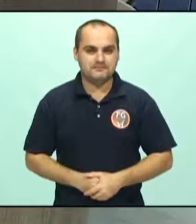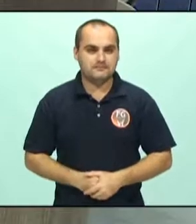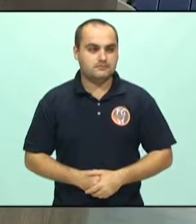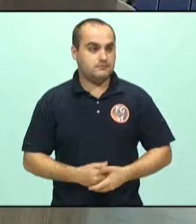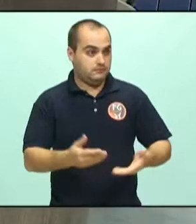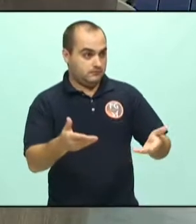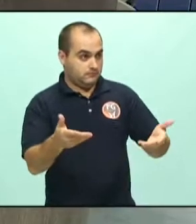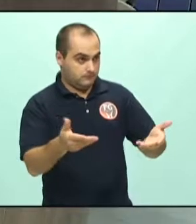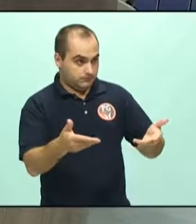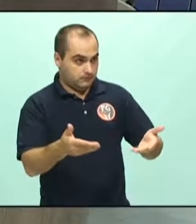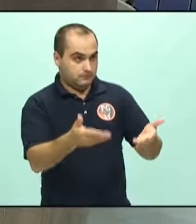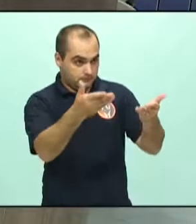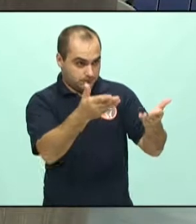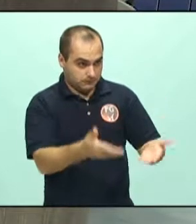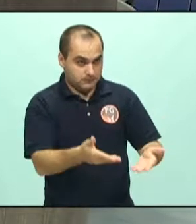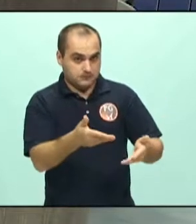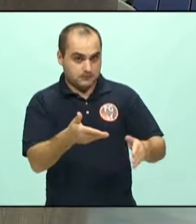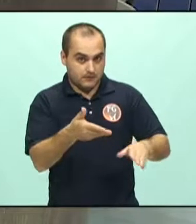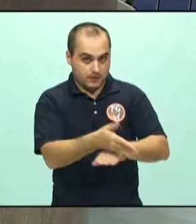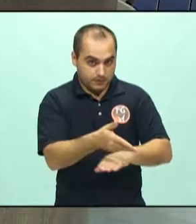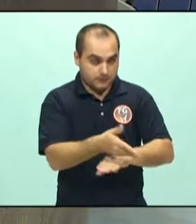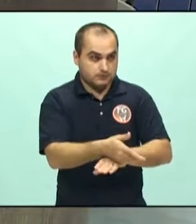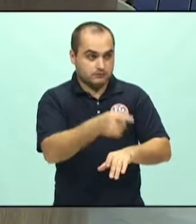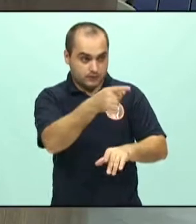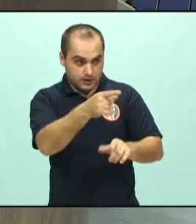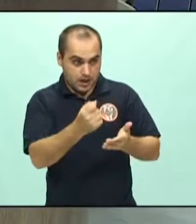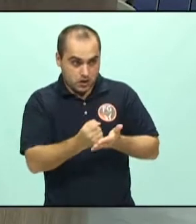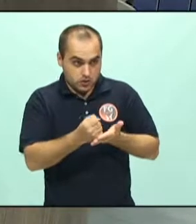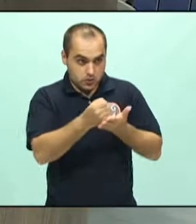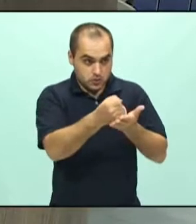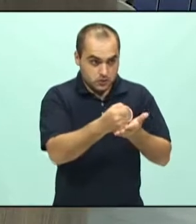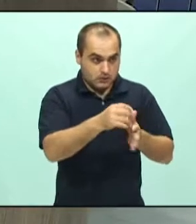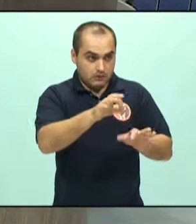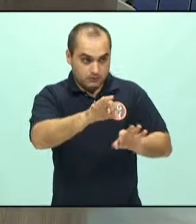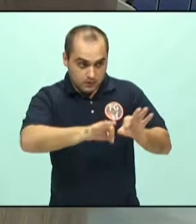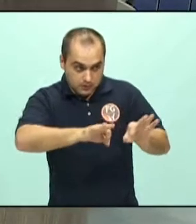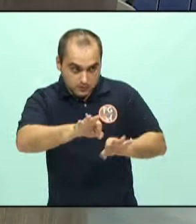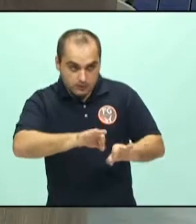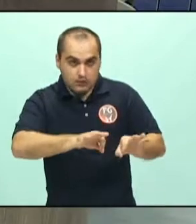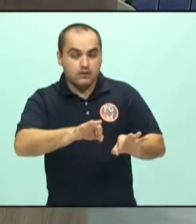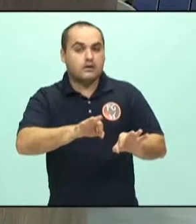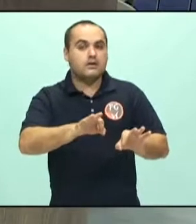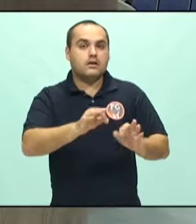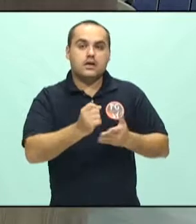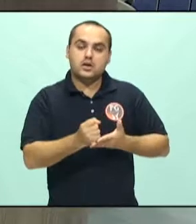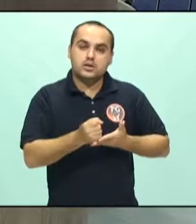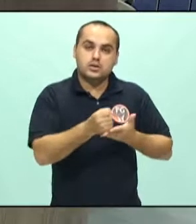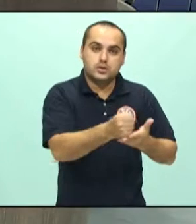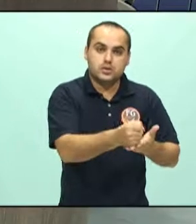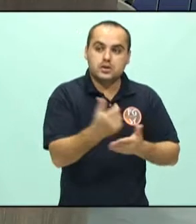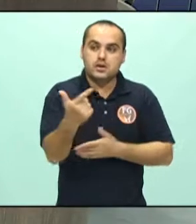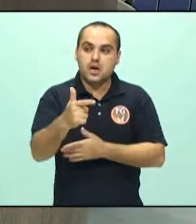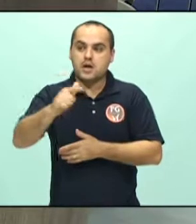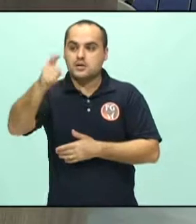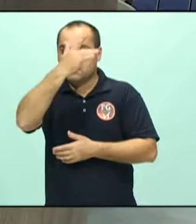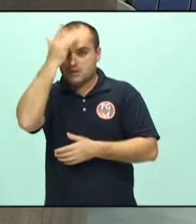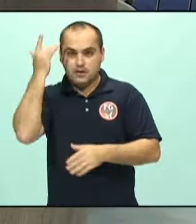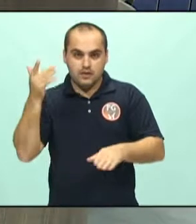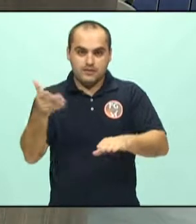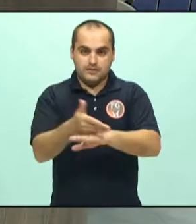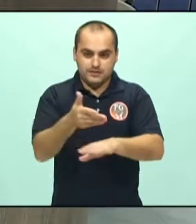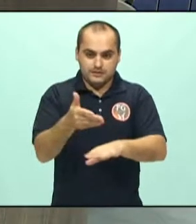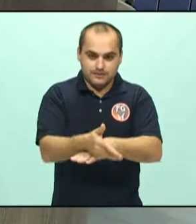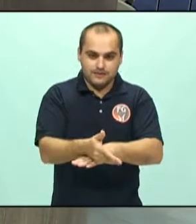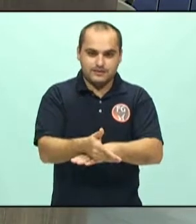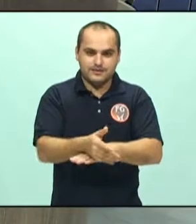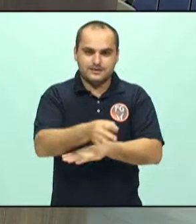já e, além de participar, você ajuda a organizar tudo, ajuda os demais participantes a dar um